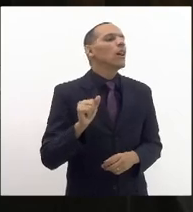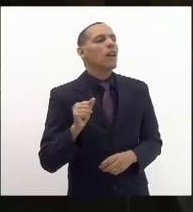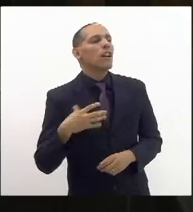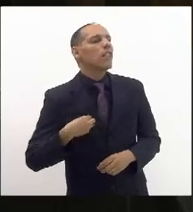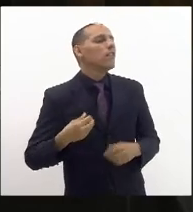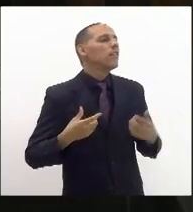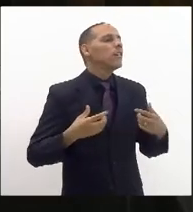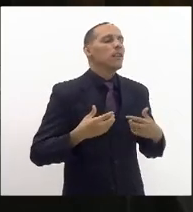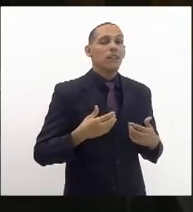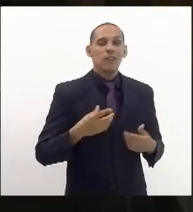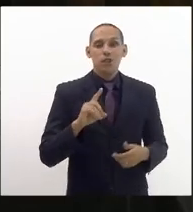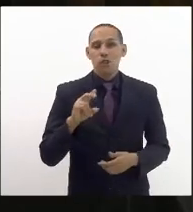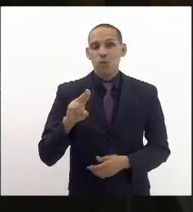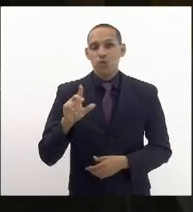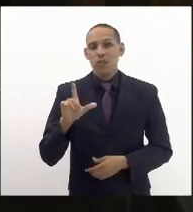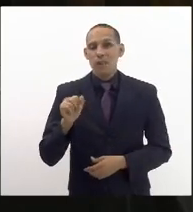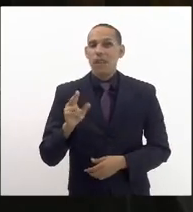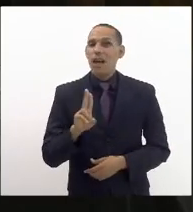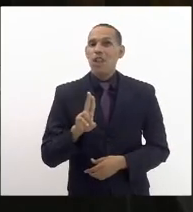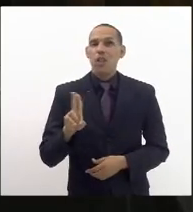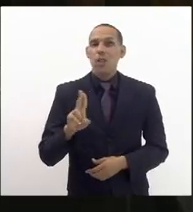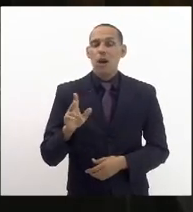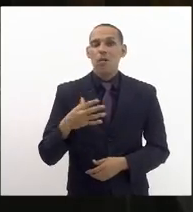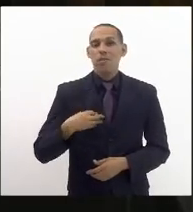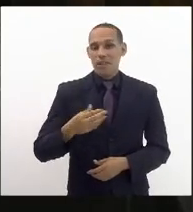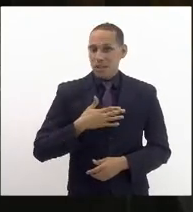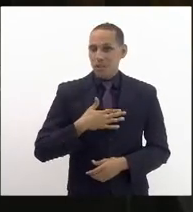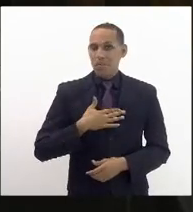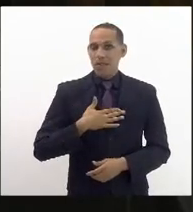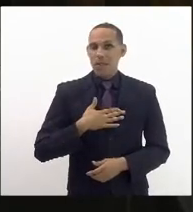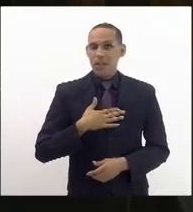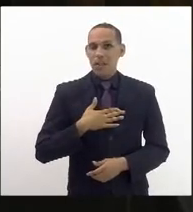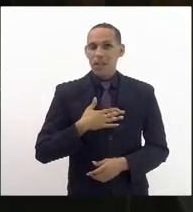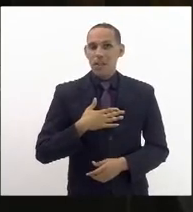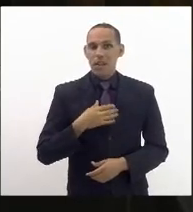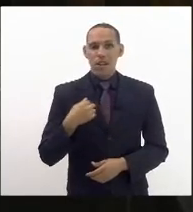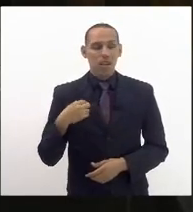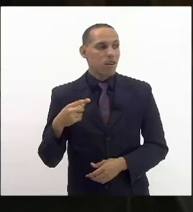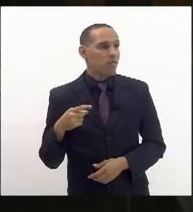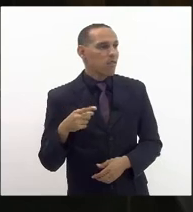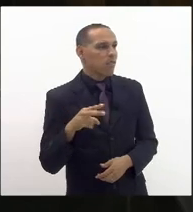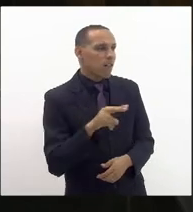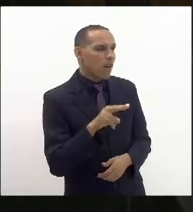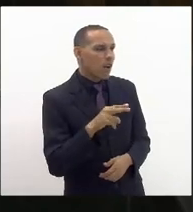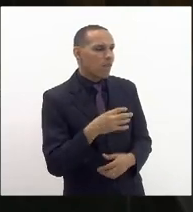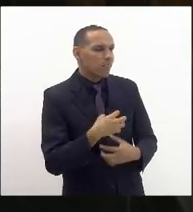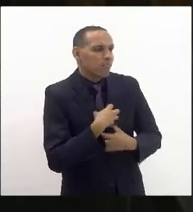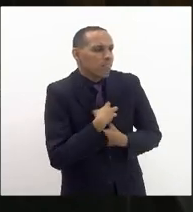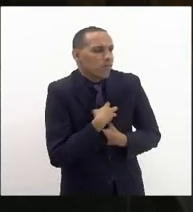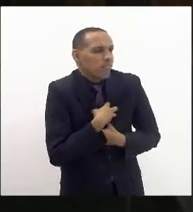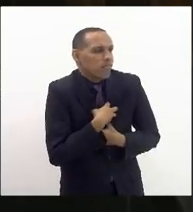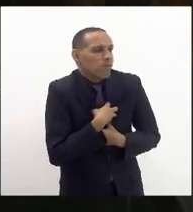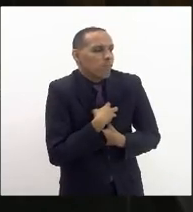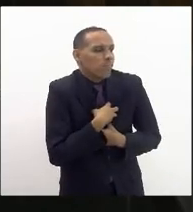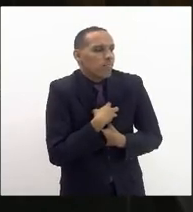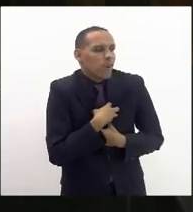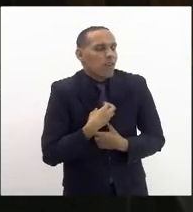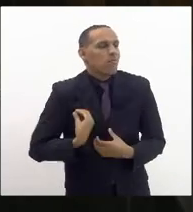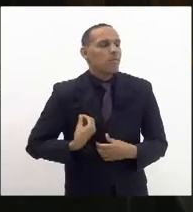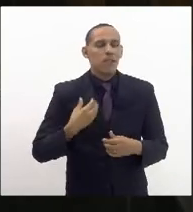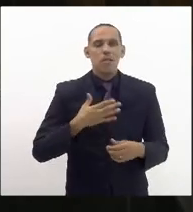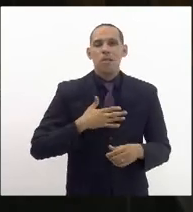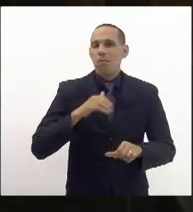nome da minha filha. Obviamente que todo aquele ambiente de consternação, aquilo me sensibilizou de uma maneira que efetivamente mudou a minha